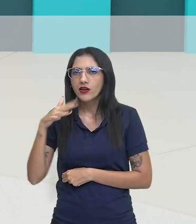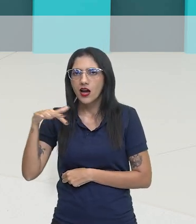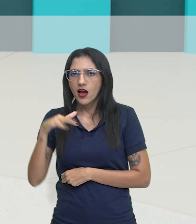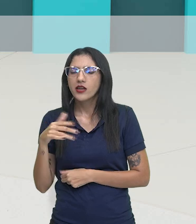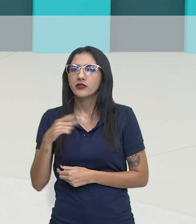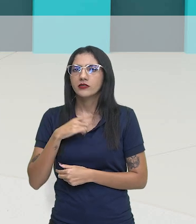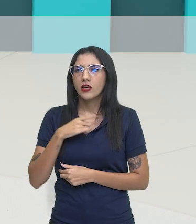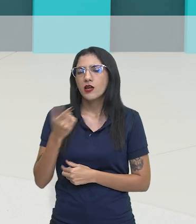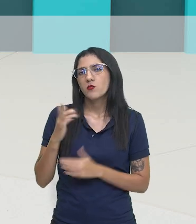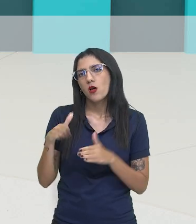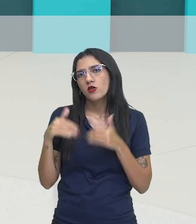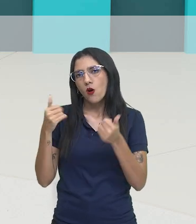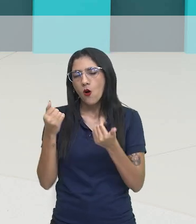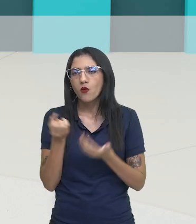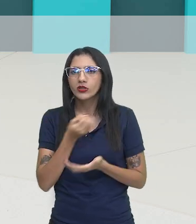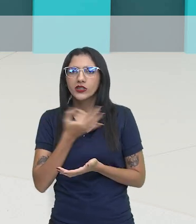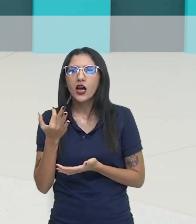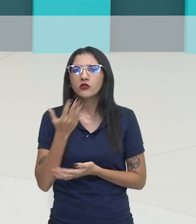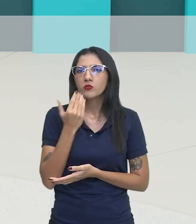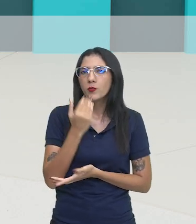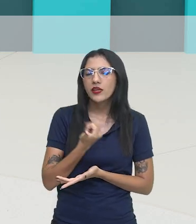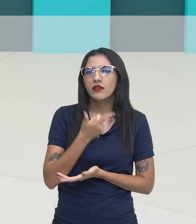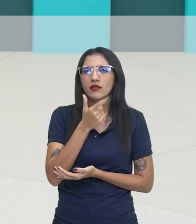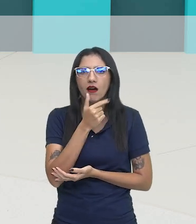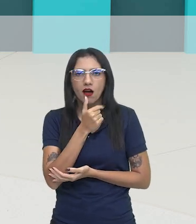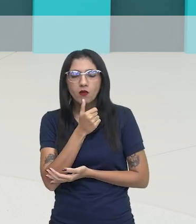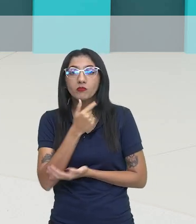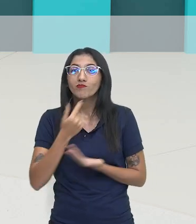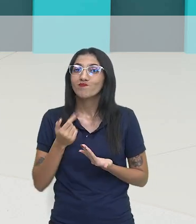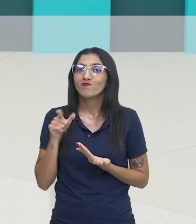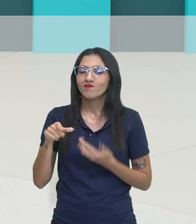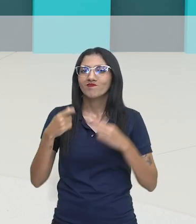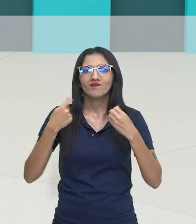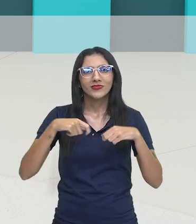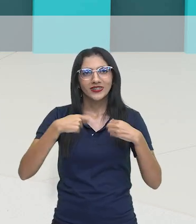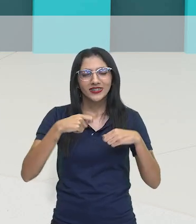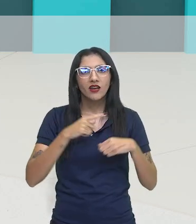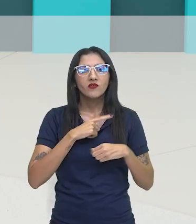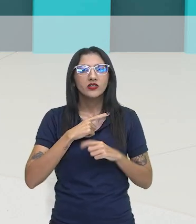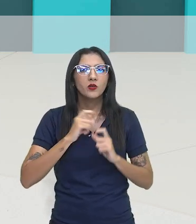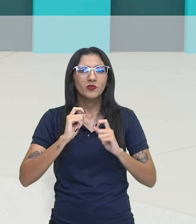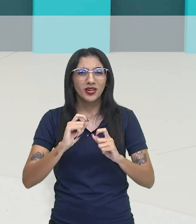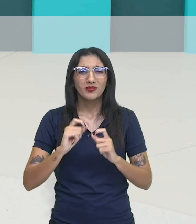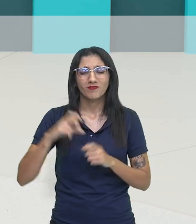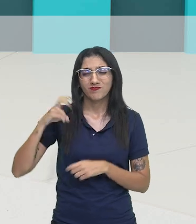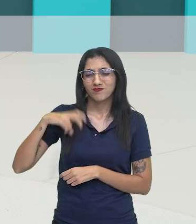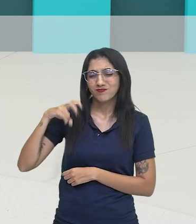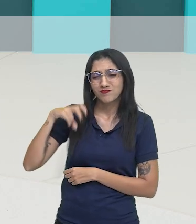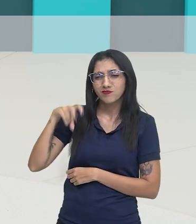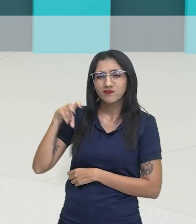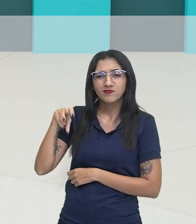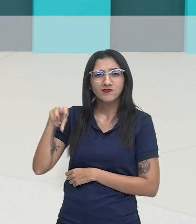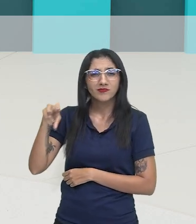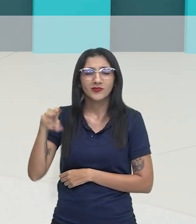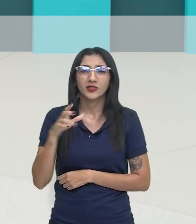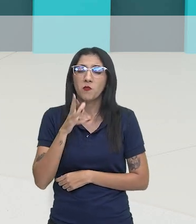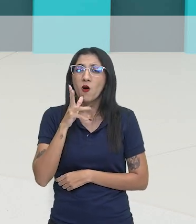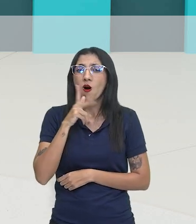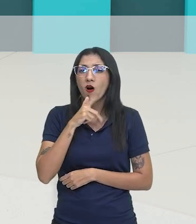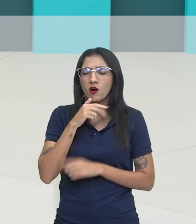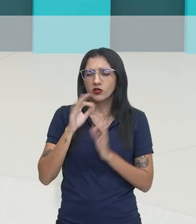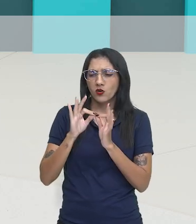de alimentos, de água. Então, para isso era necessário fazer uma longa viagem